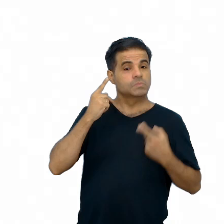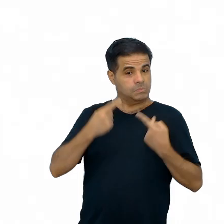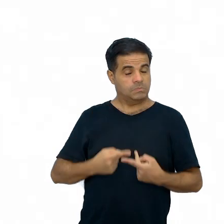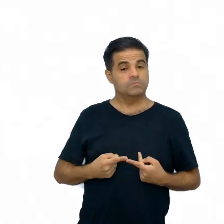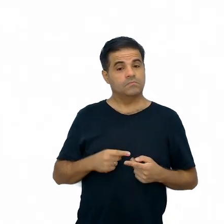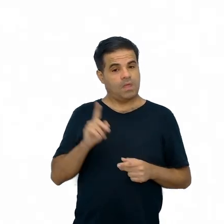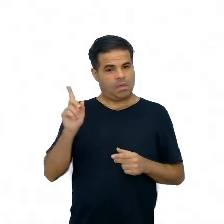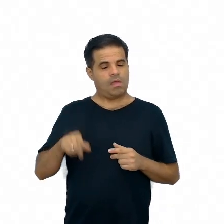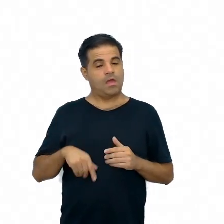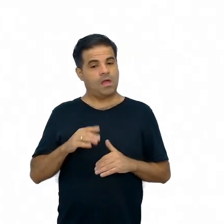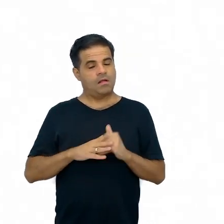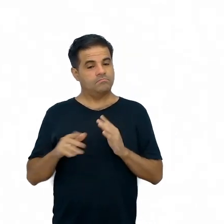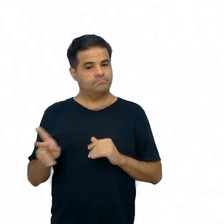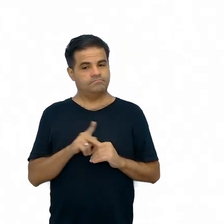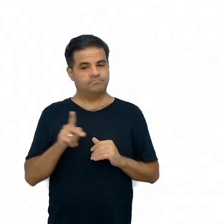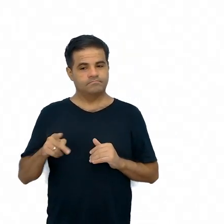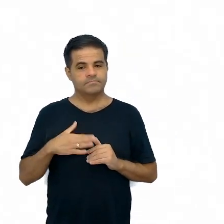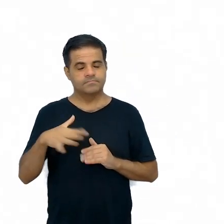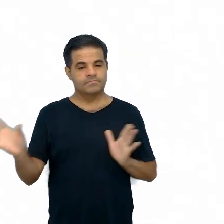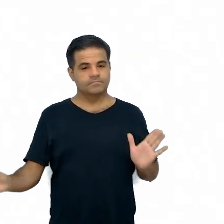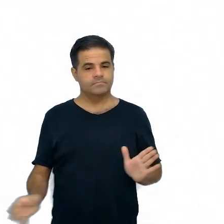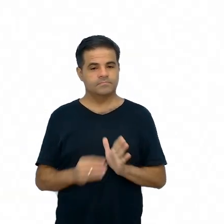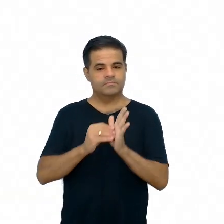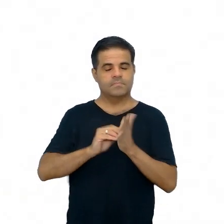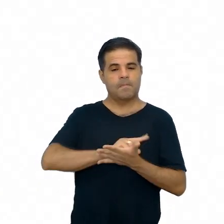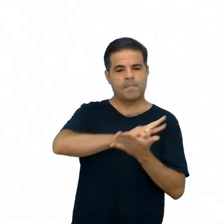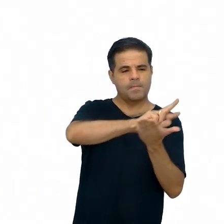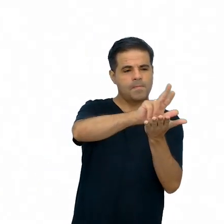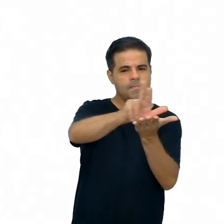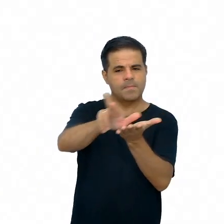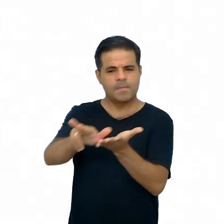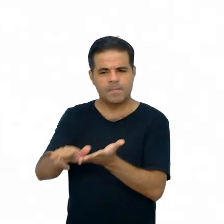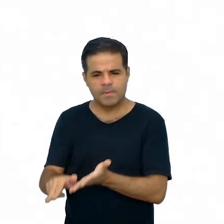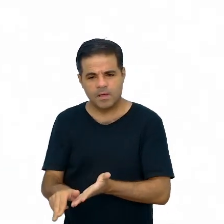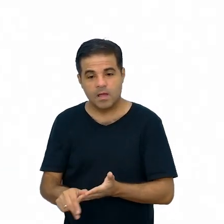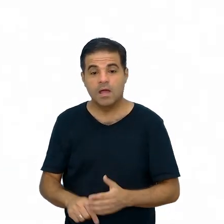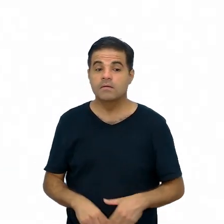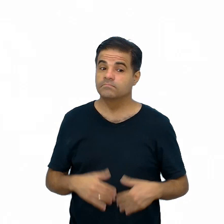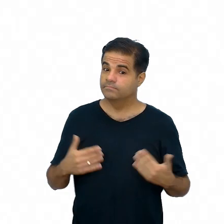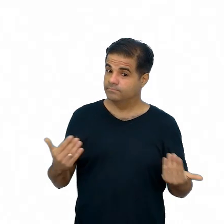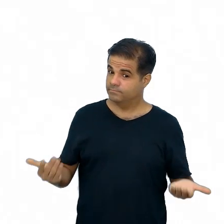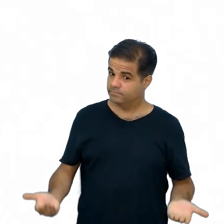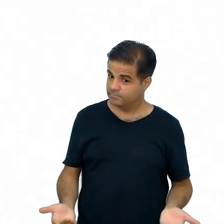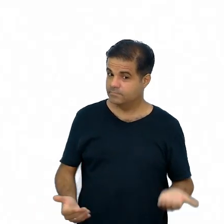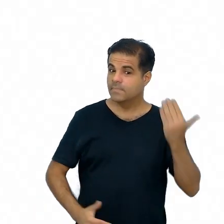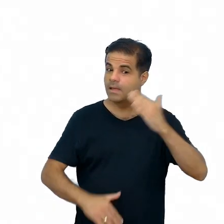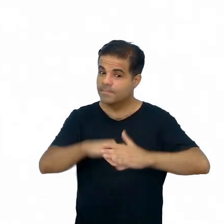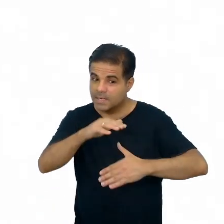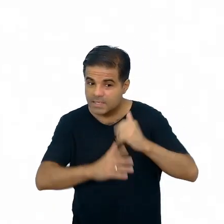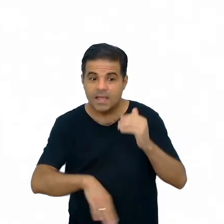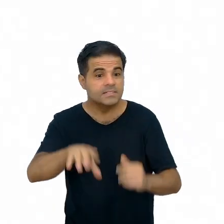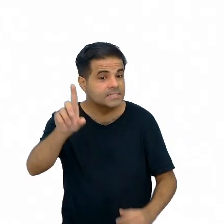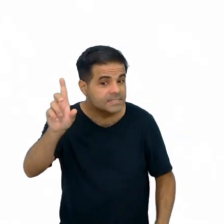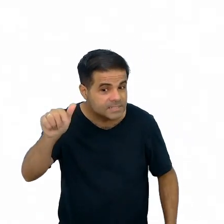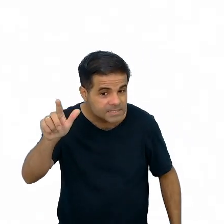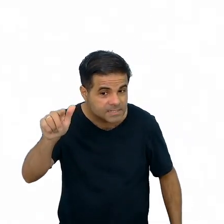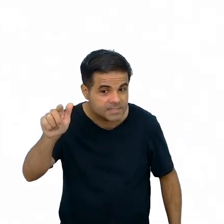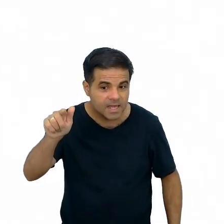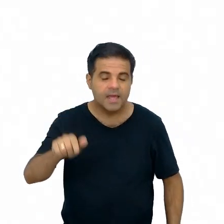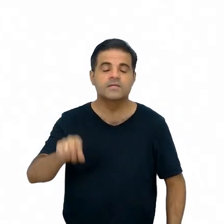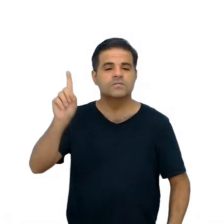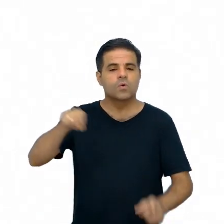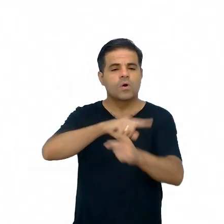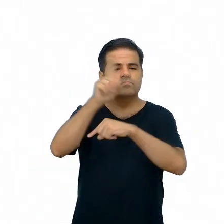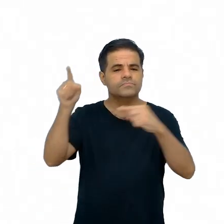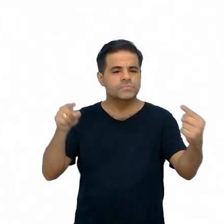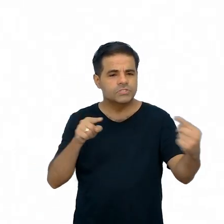reconhecimento, representações, planificações e características. Já na habilidade 17, o objeto